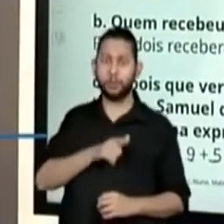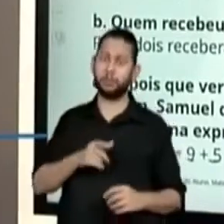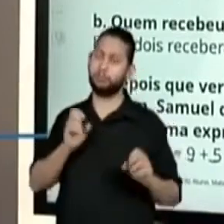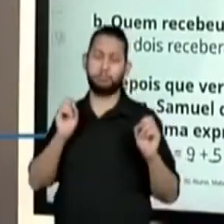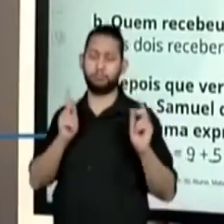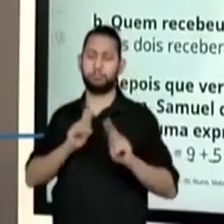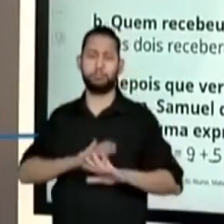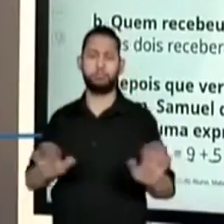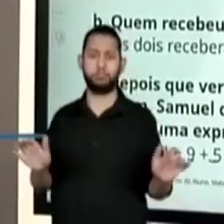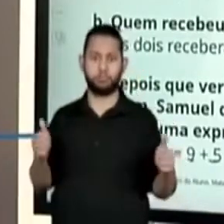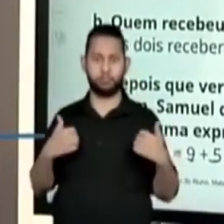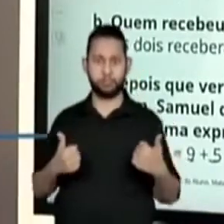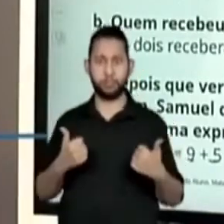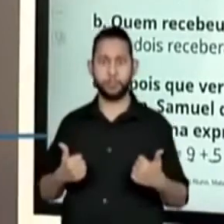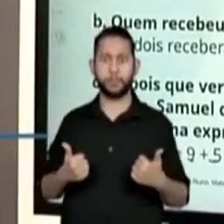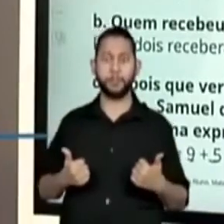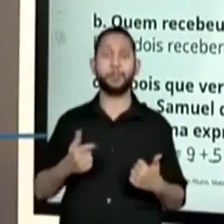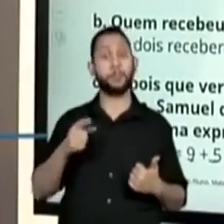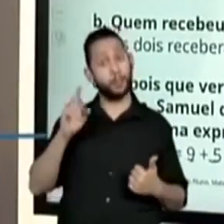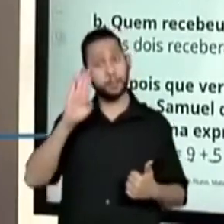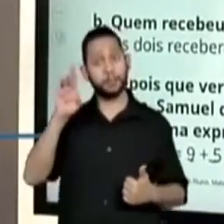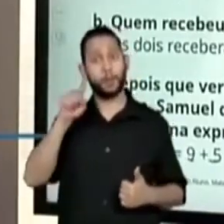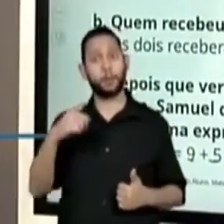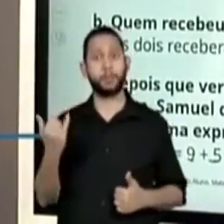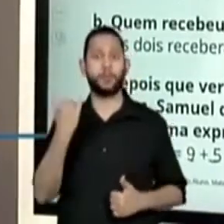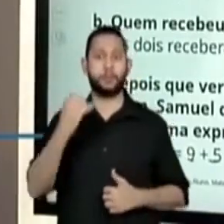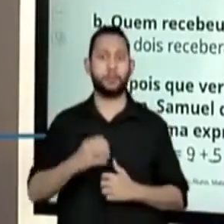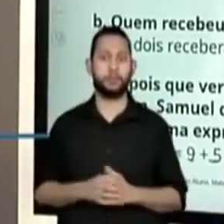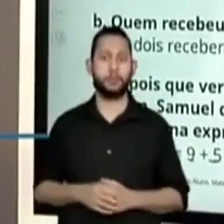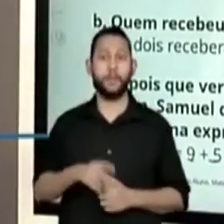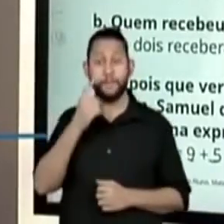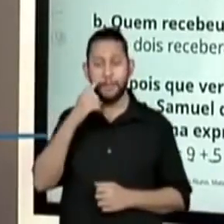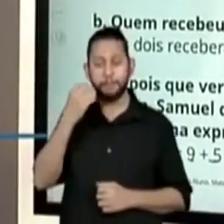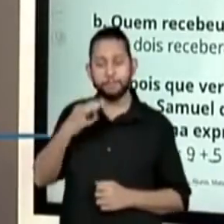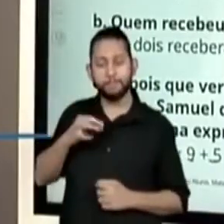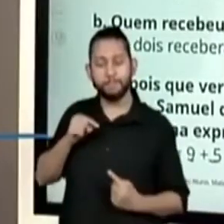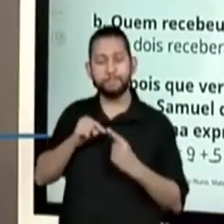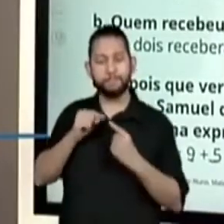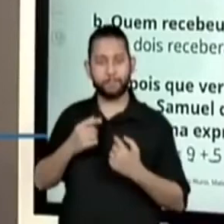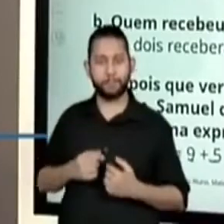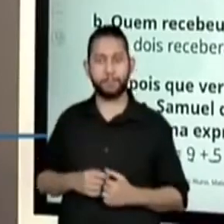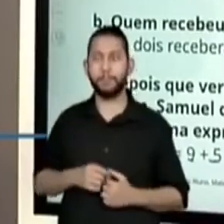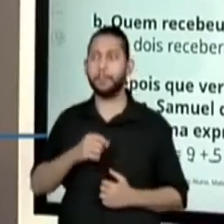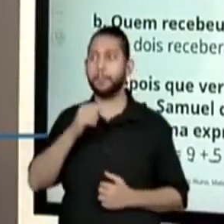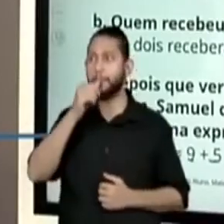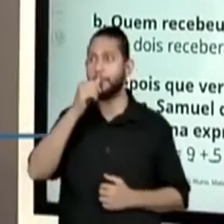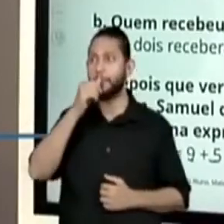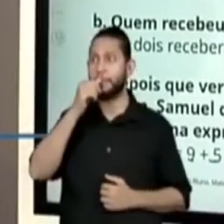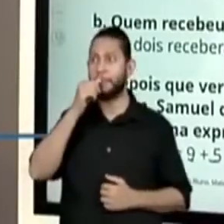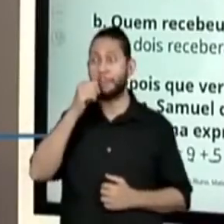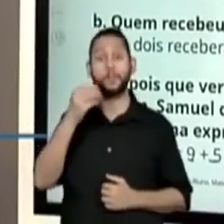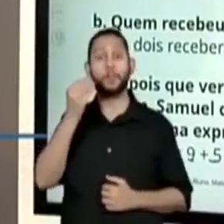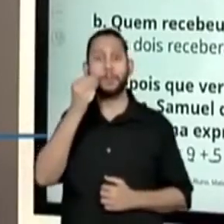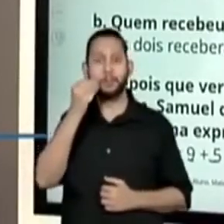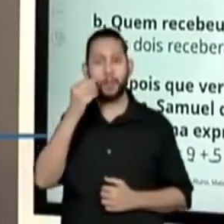Fechou tá bom isso que é importante sempre validar E aí tudo mas vamos fazer o seguinte vamos resolver os cálculos mentalmente